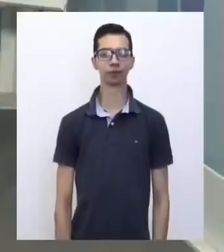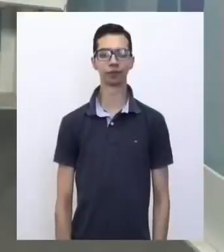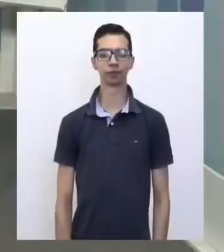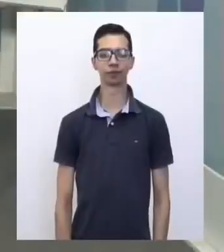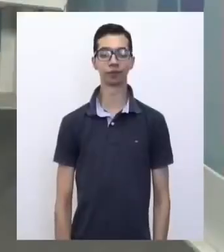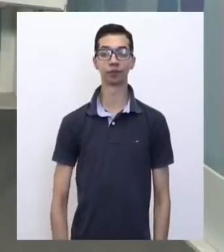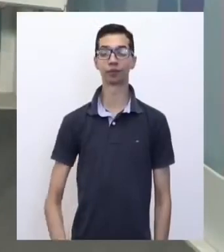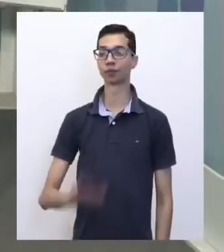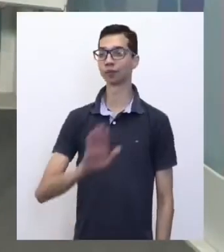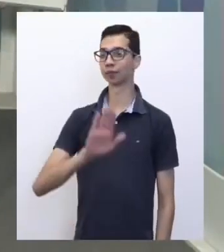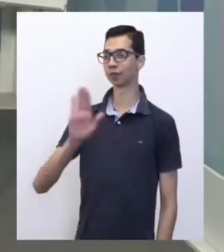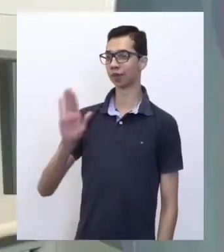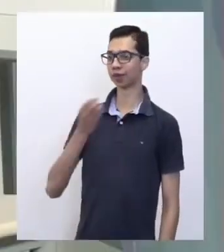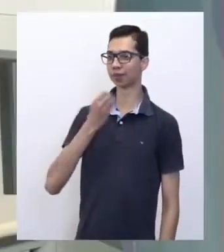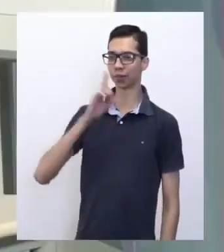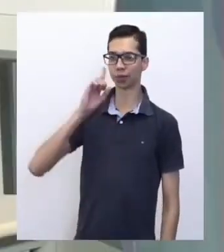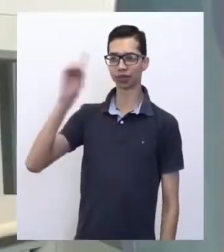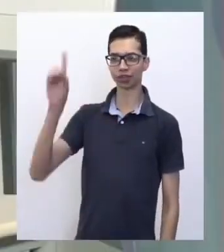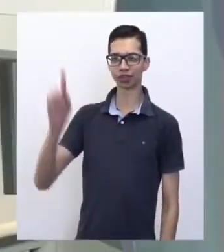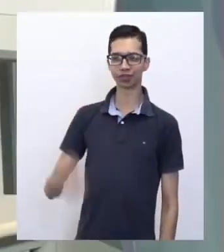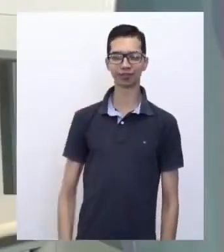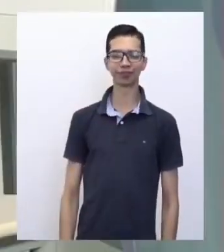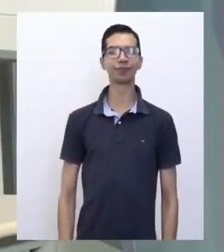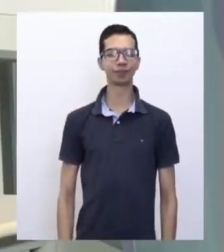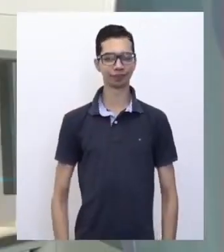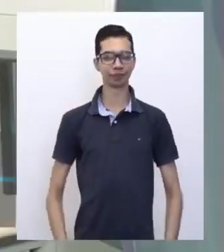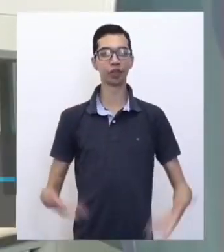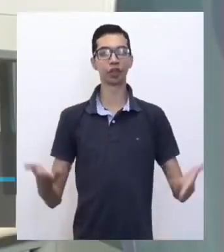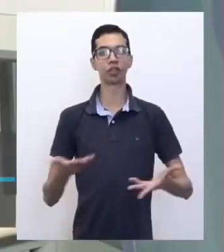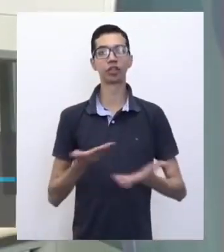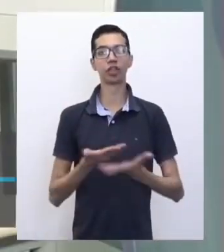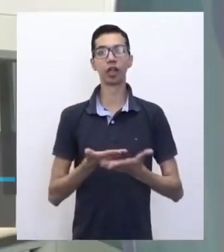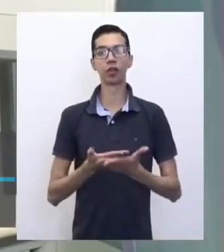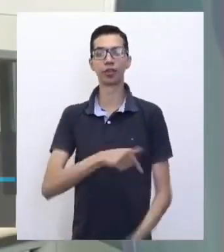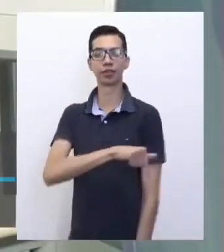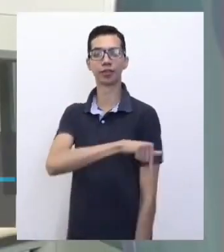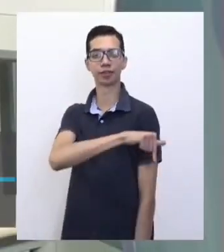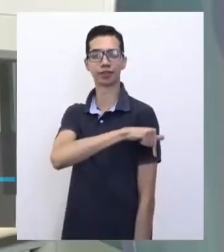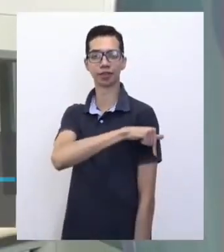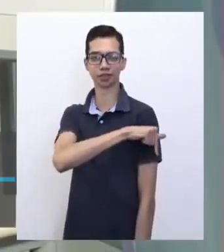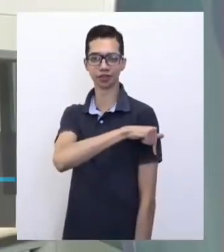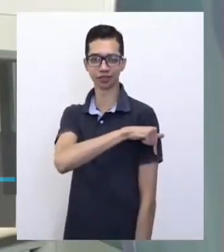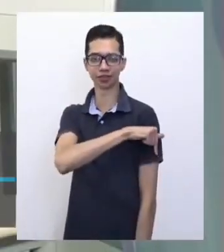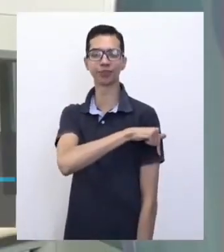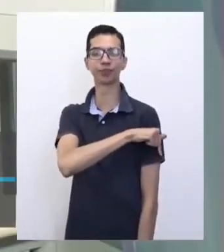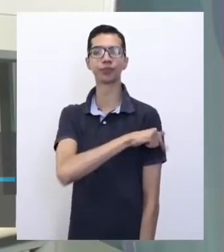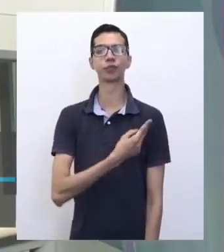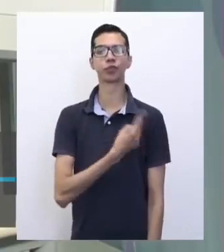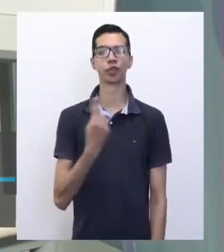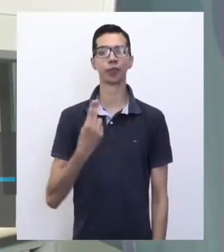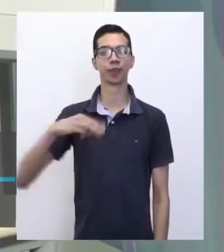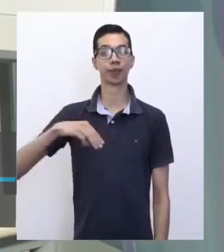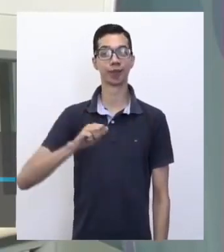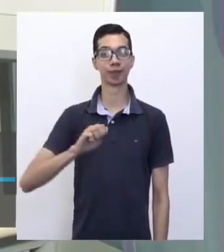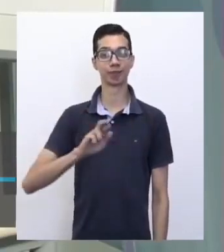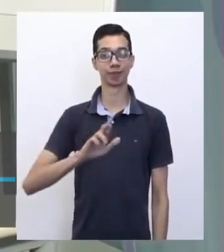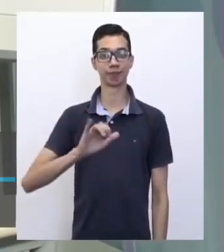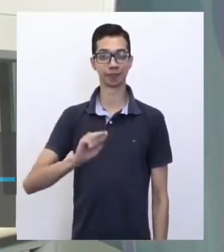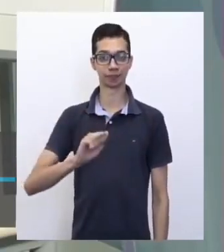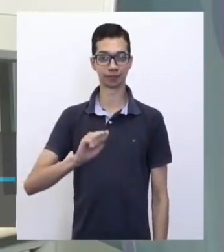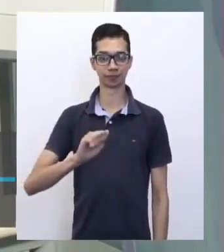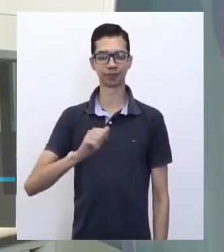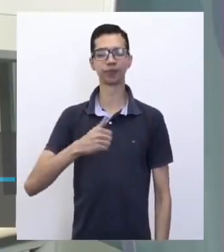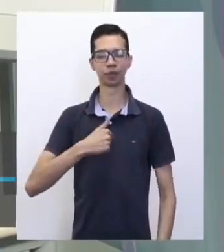Olá, alunos, bom dia. Esta é uma aula para o sétimo ano do ensino fundamental. Eu sou a professora Márcia, estarei fazendo